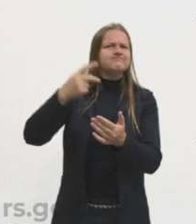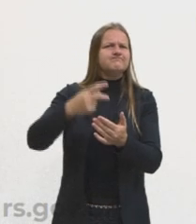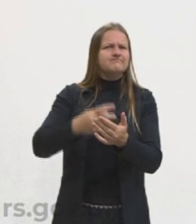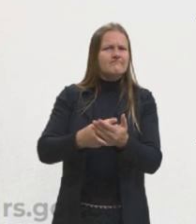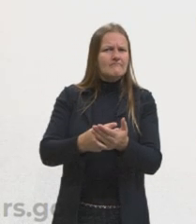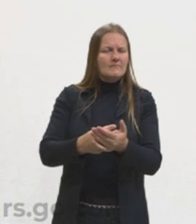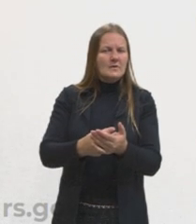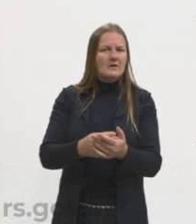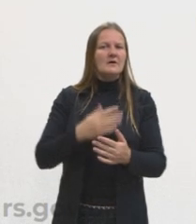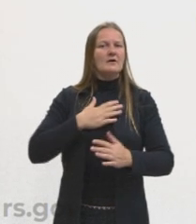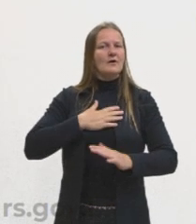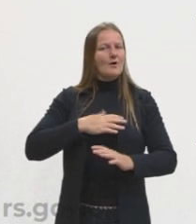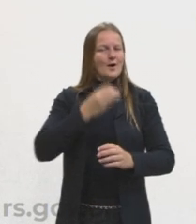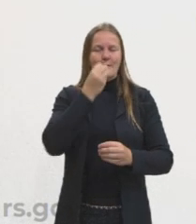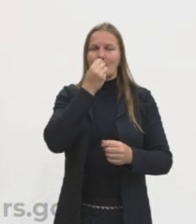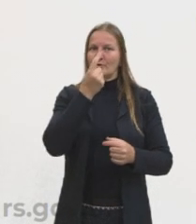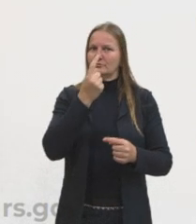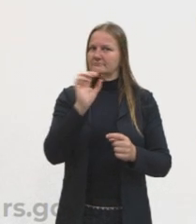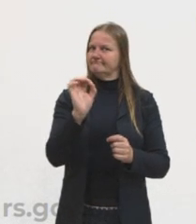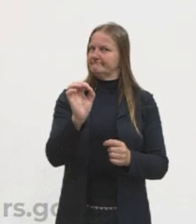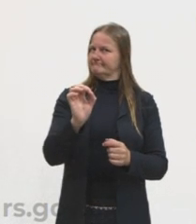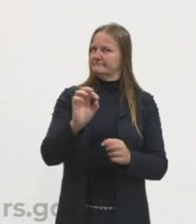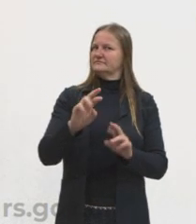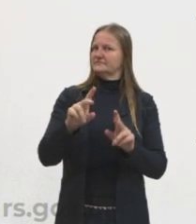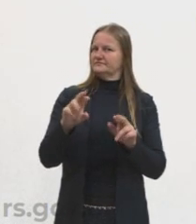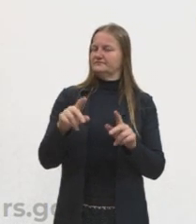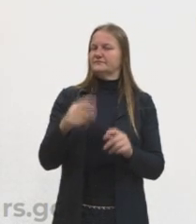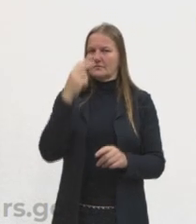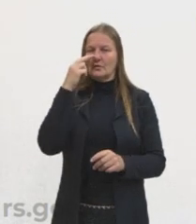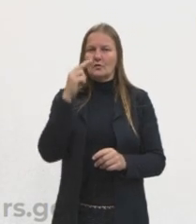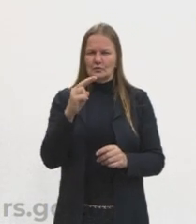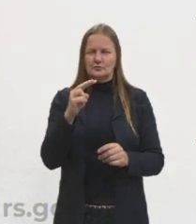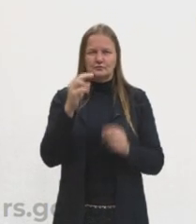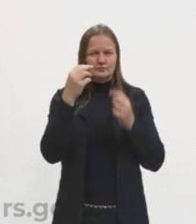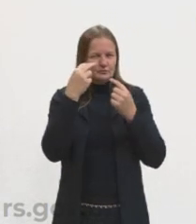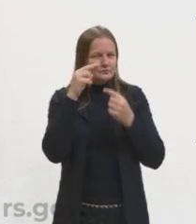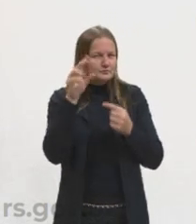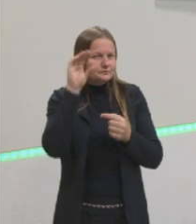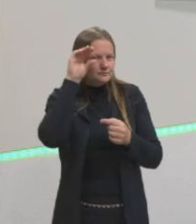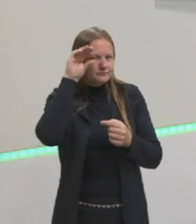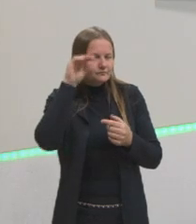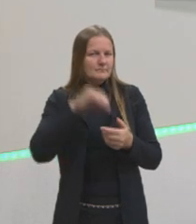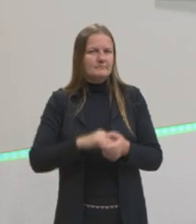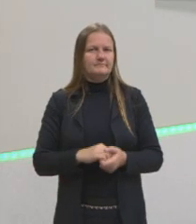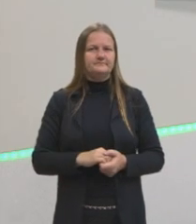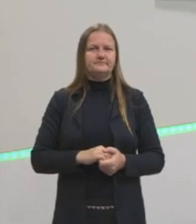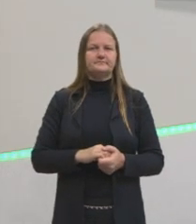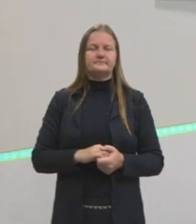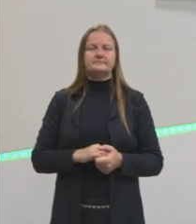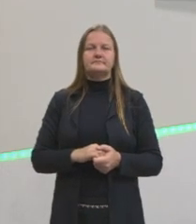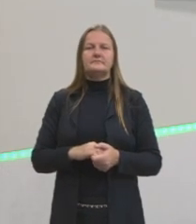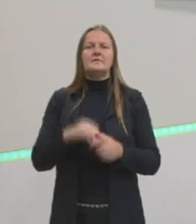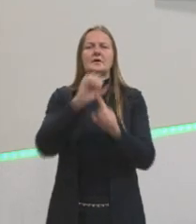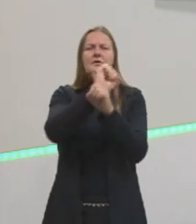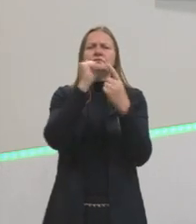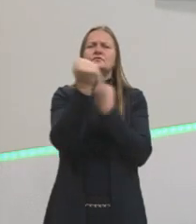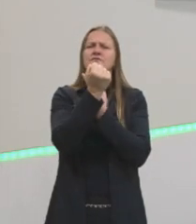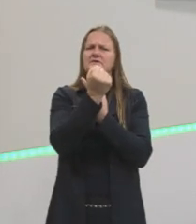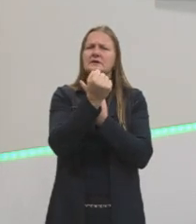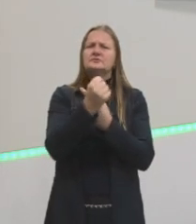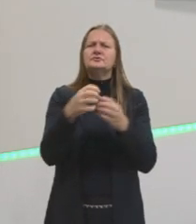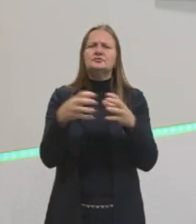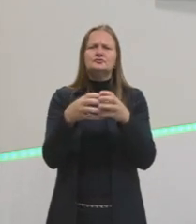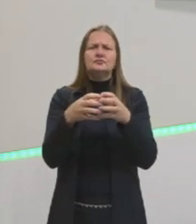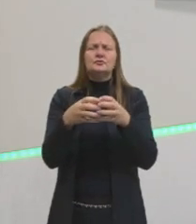então tomar agradável olha só é nas comunidades como nas mais primitivas o